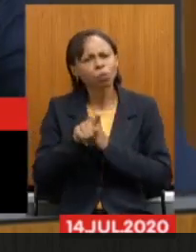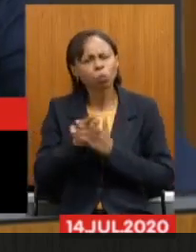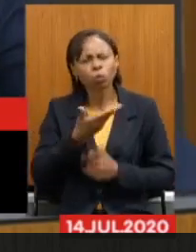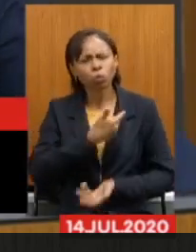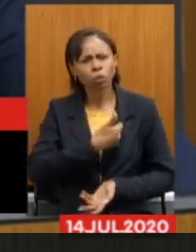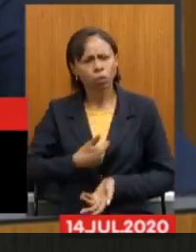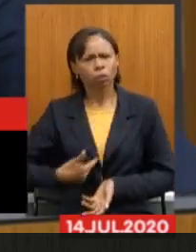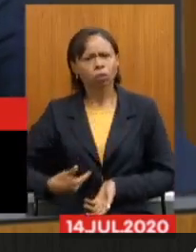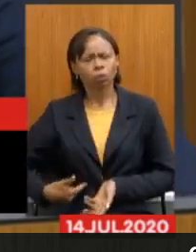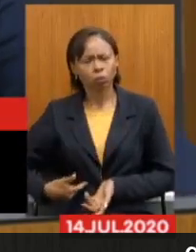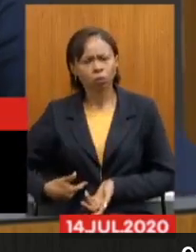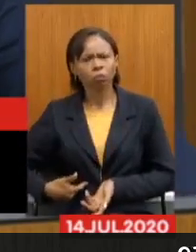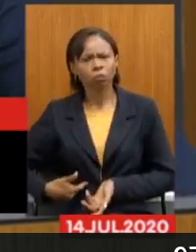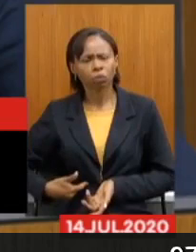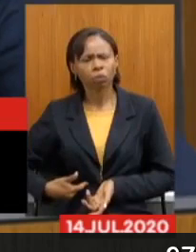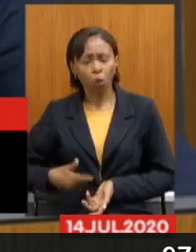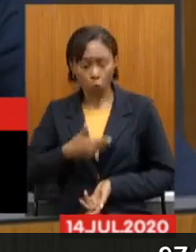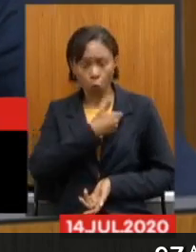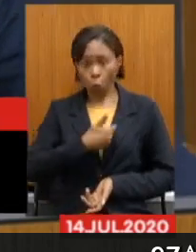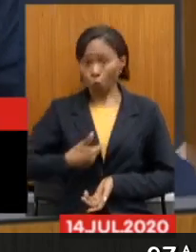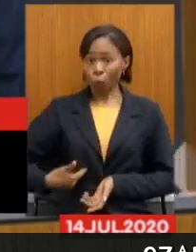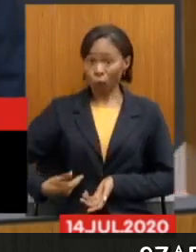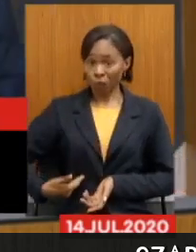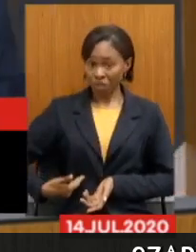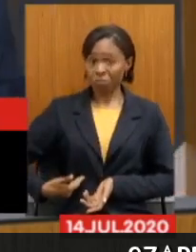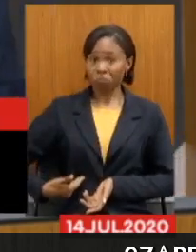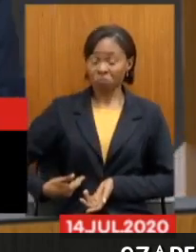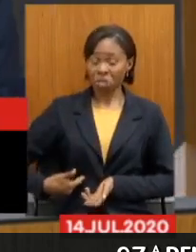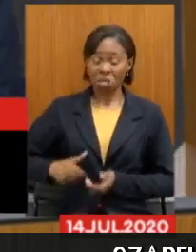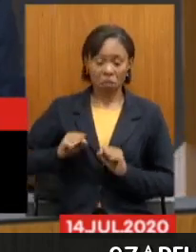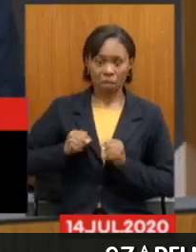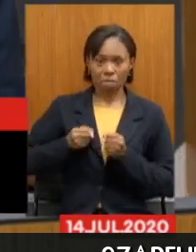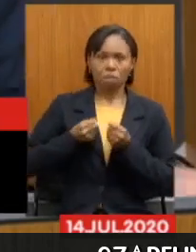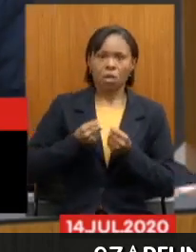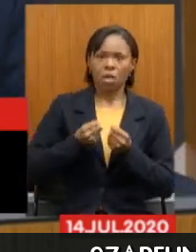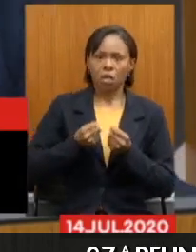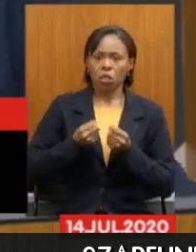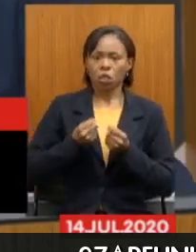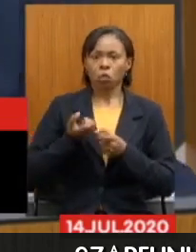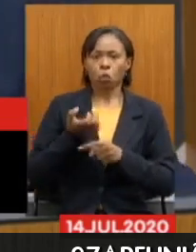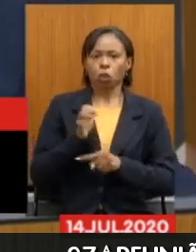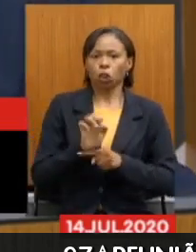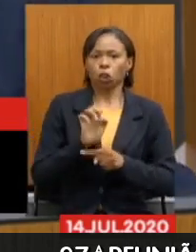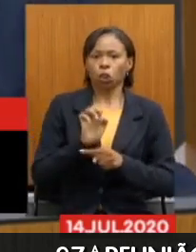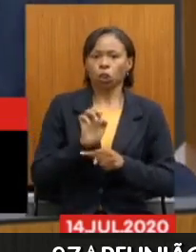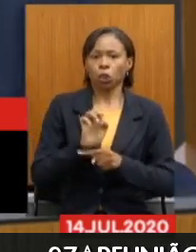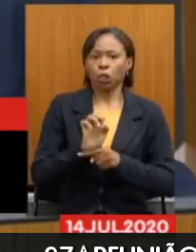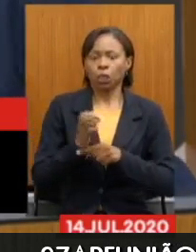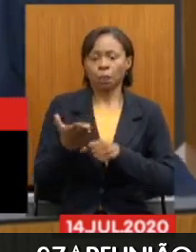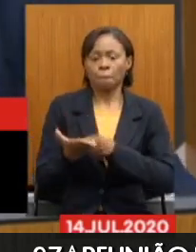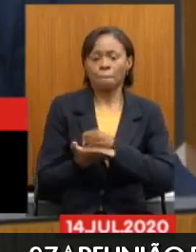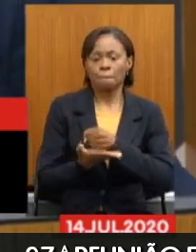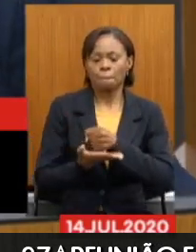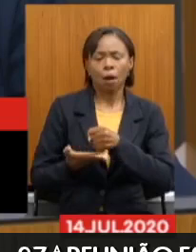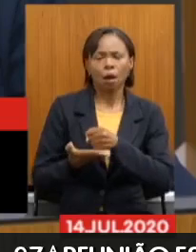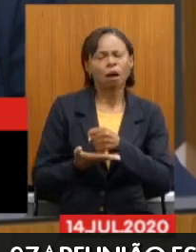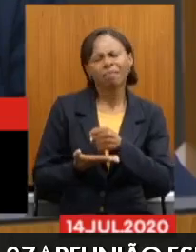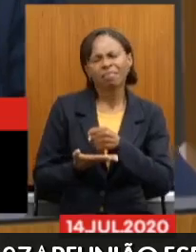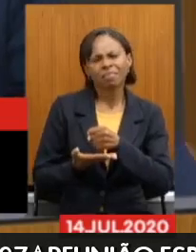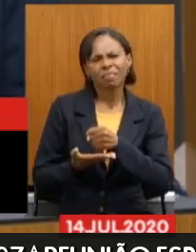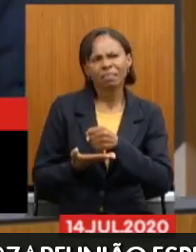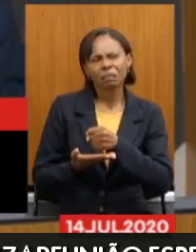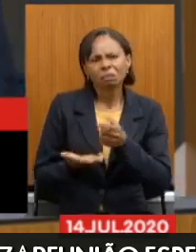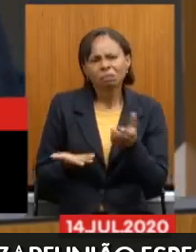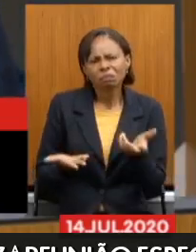que defende esse Estado mínimo. Para quem esse Estado mínimo serve?